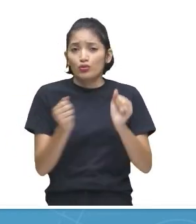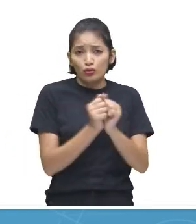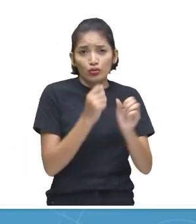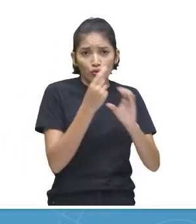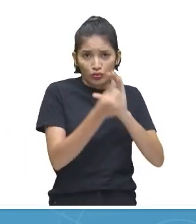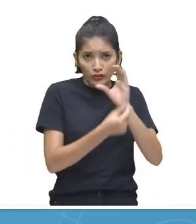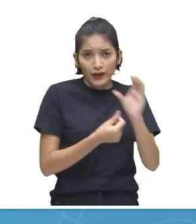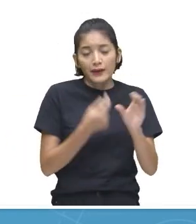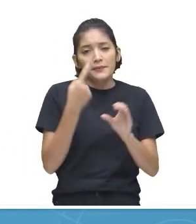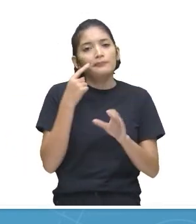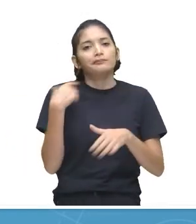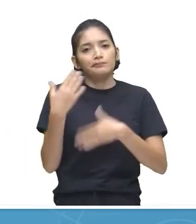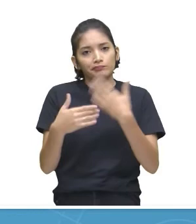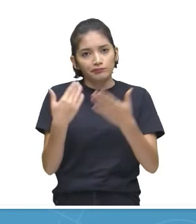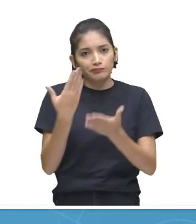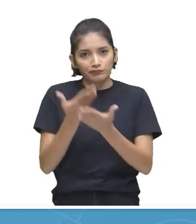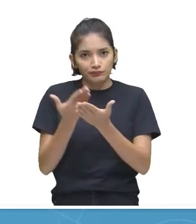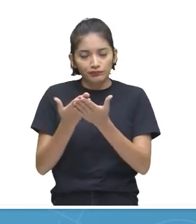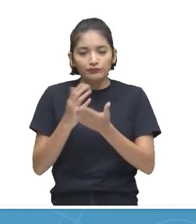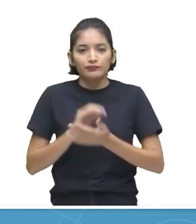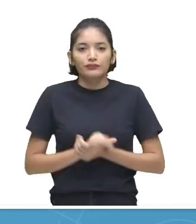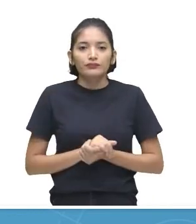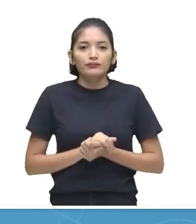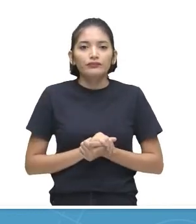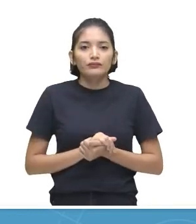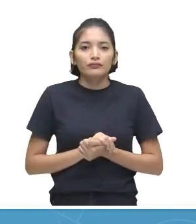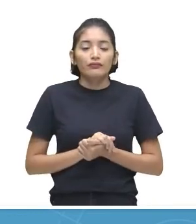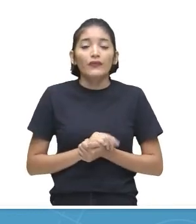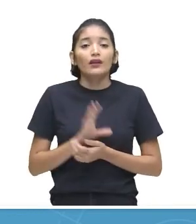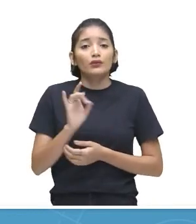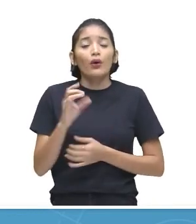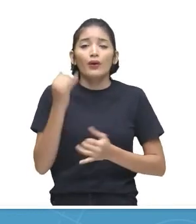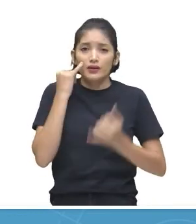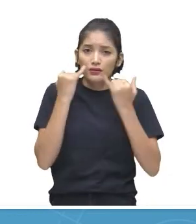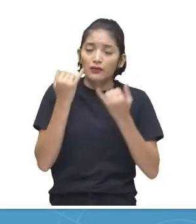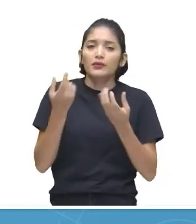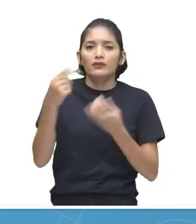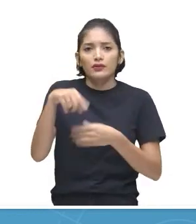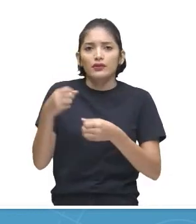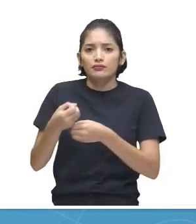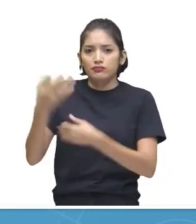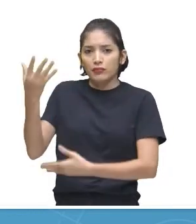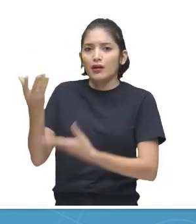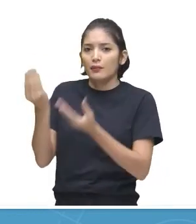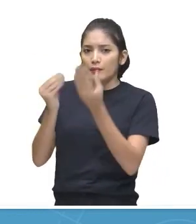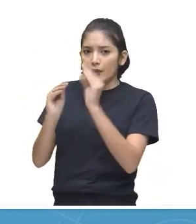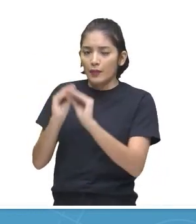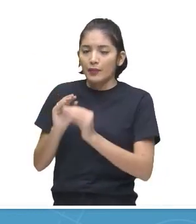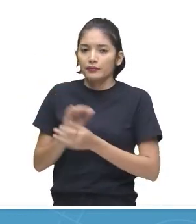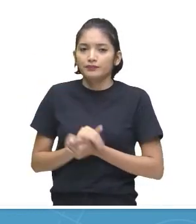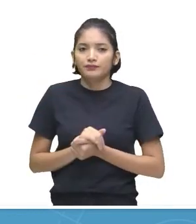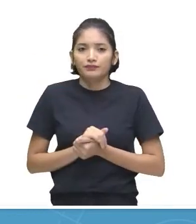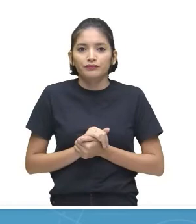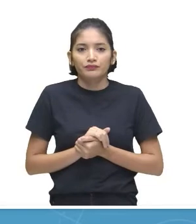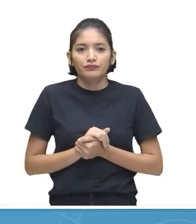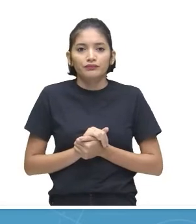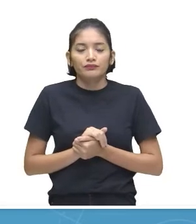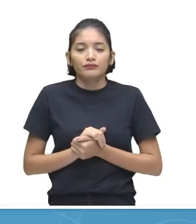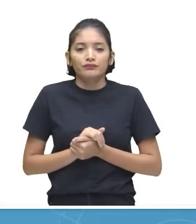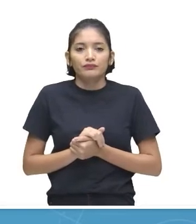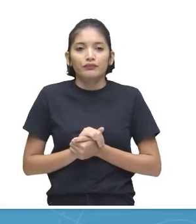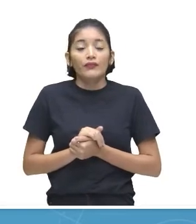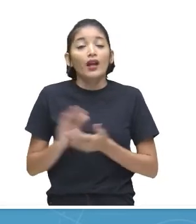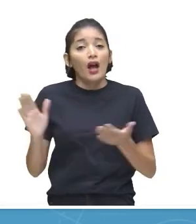gente verificou ao longo da aula isso. Então, era basicamente essas informações que vocês tinham que colocar na 1 e na 2. Vamos destacar, então, aqui vão